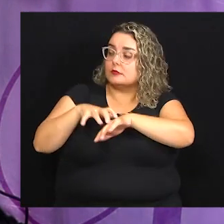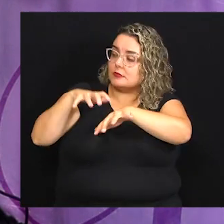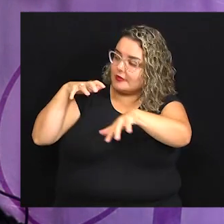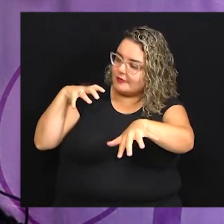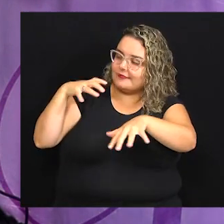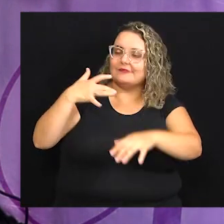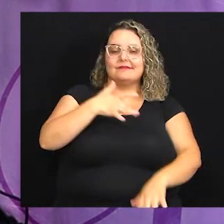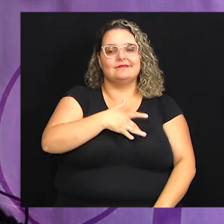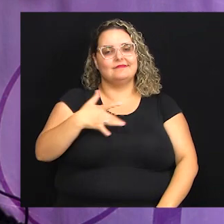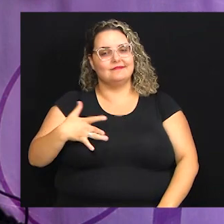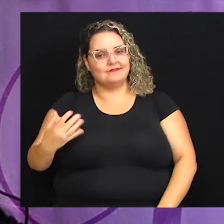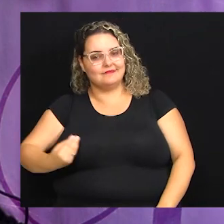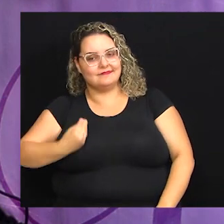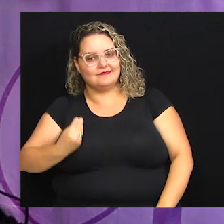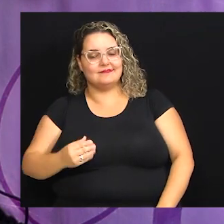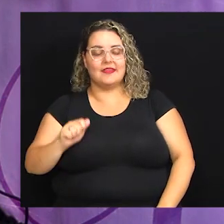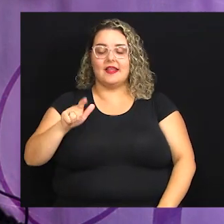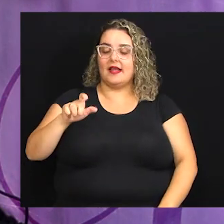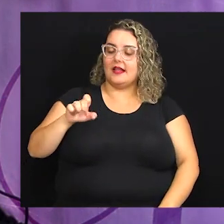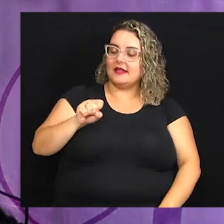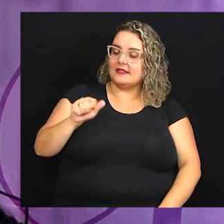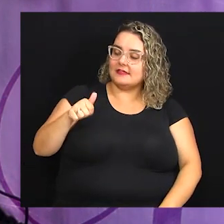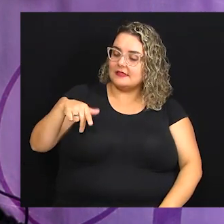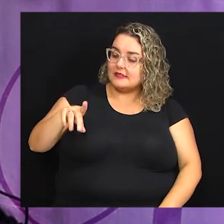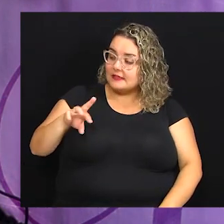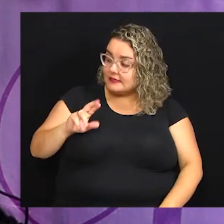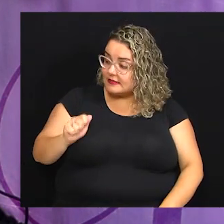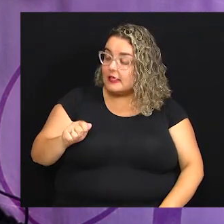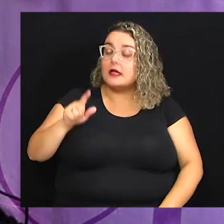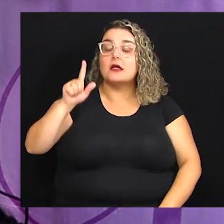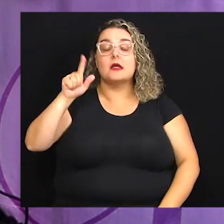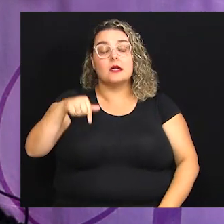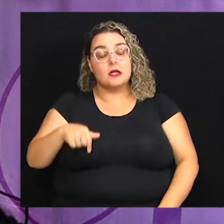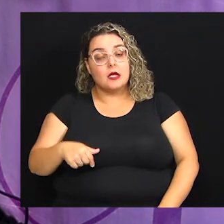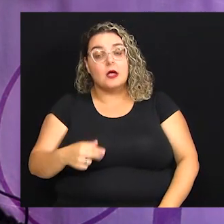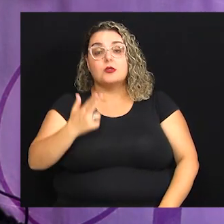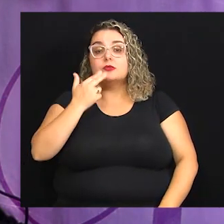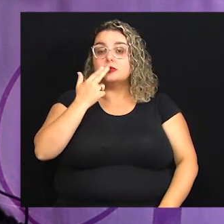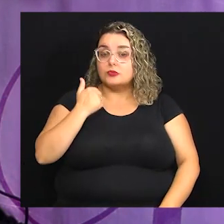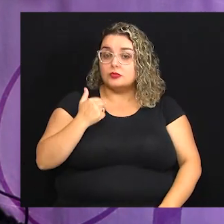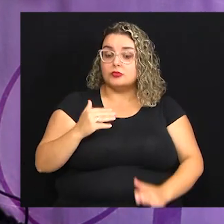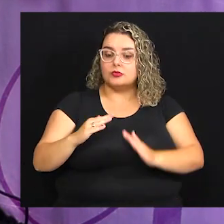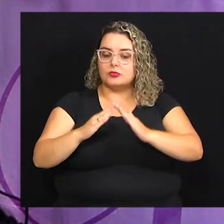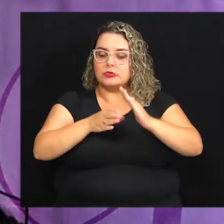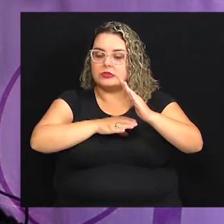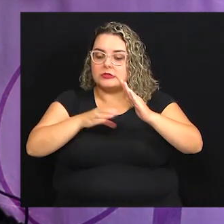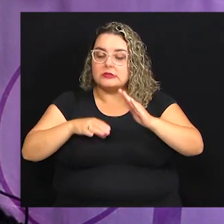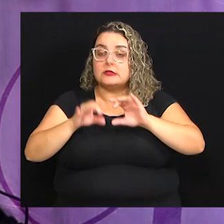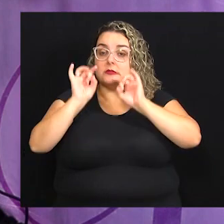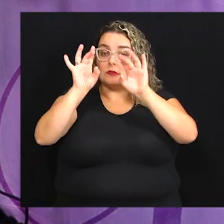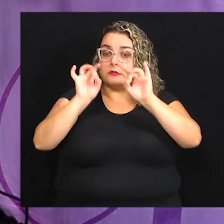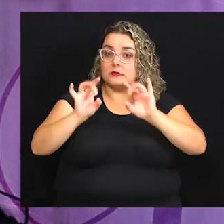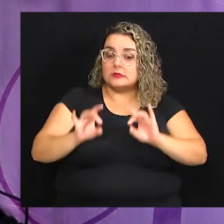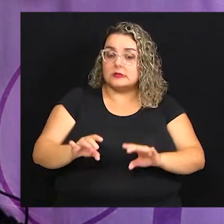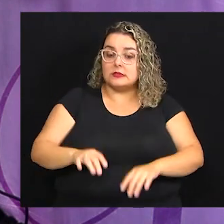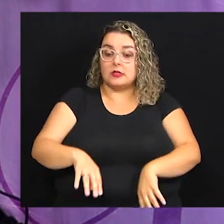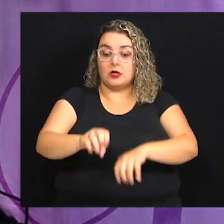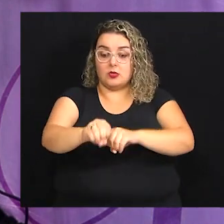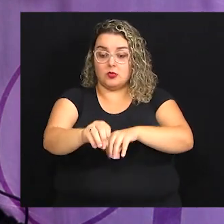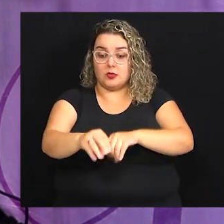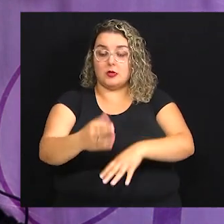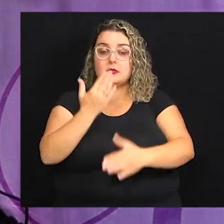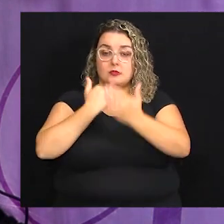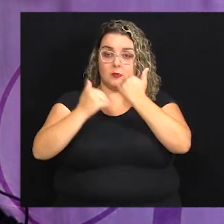forma remota aqui no Saúde é Vida, a Alessandra Mício, que é nutricionista clínica e especialista em educação